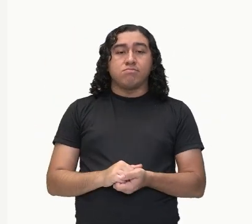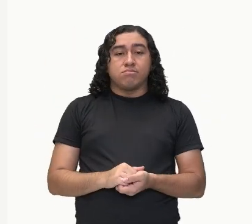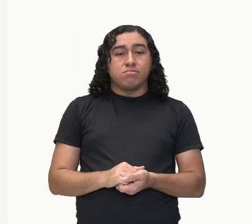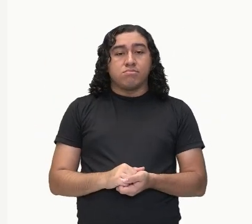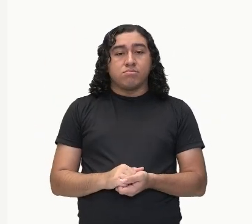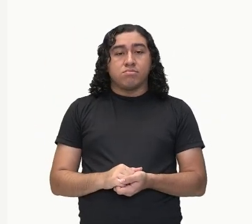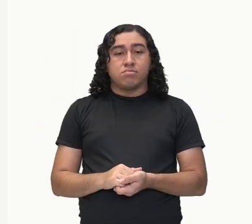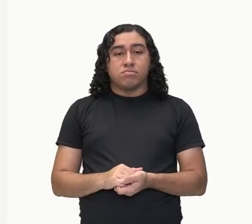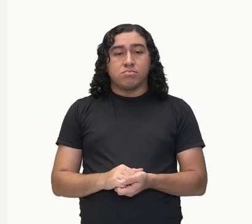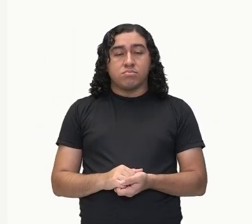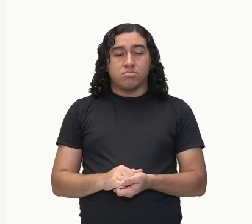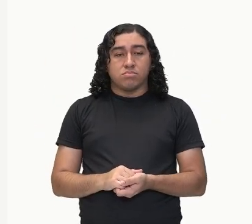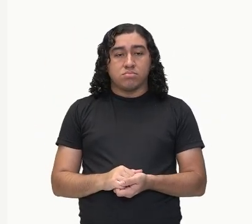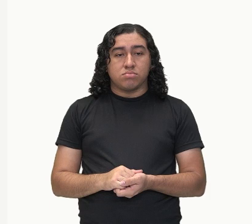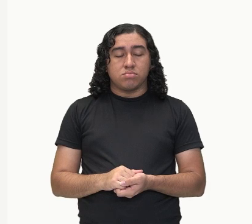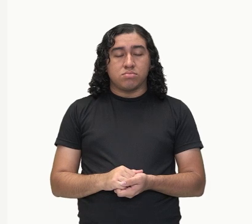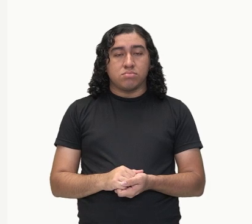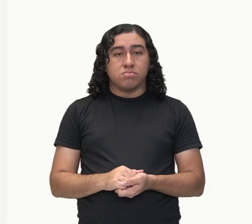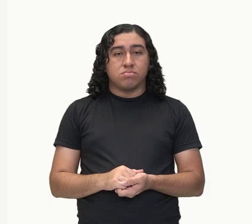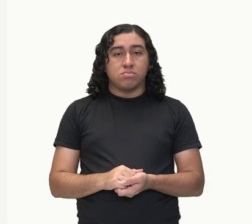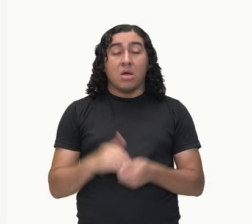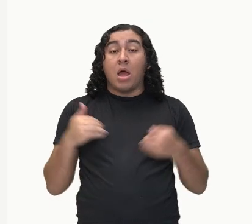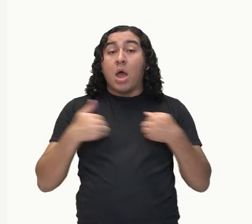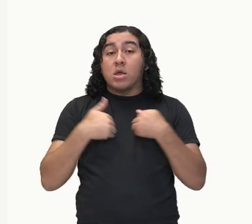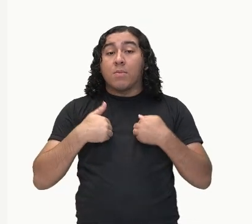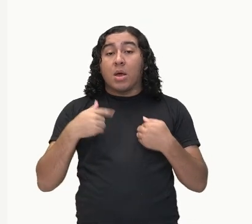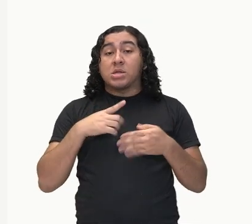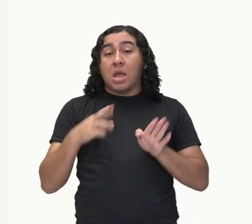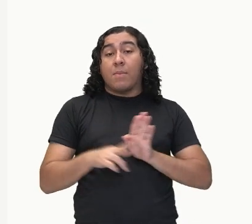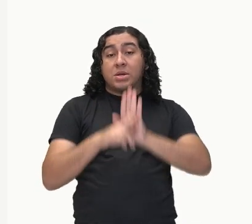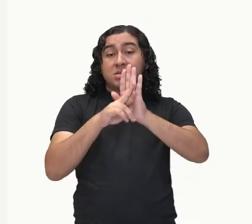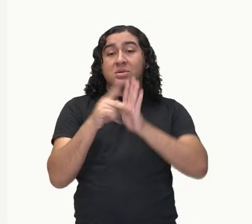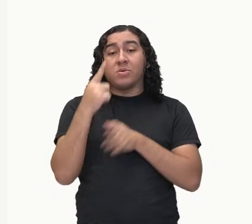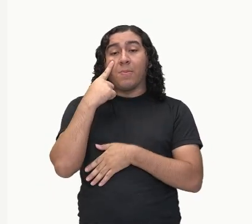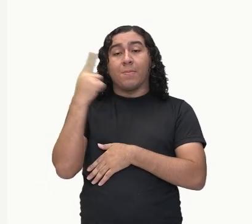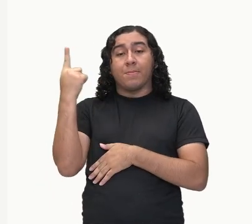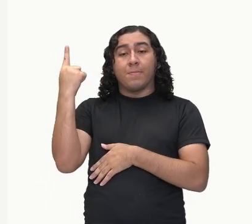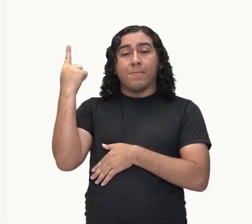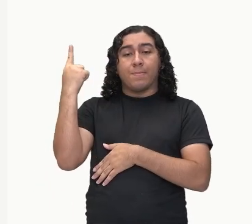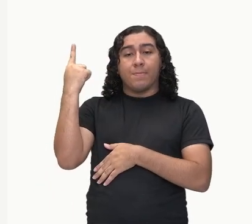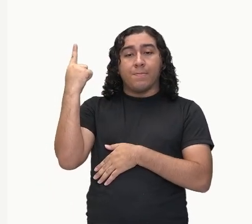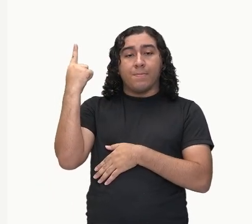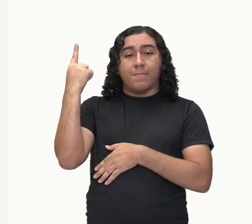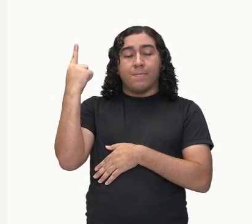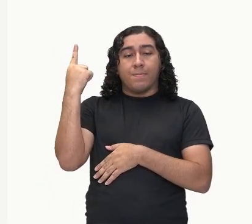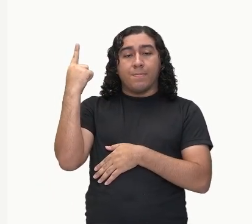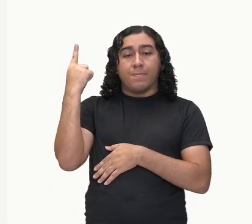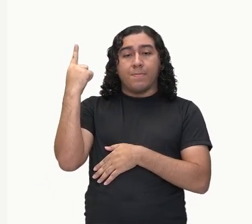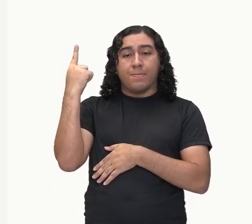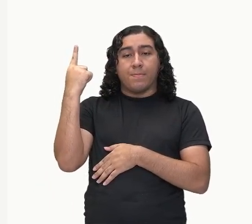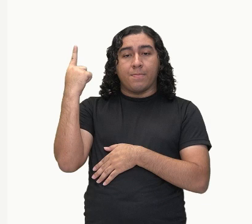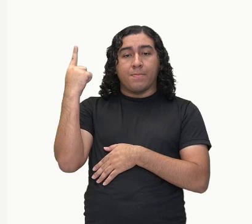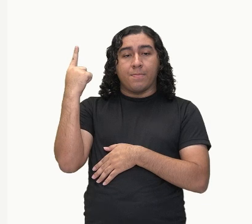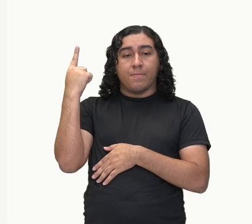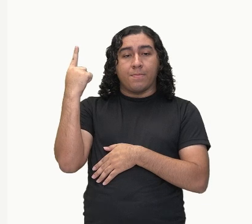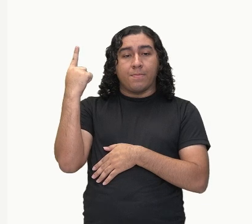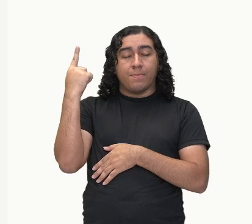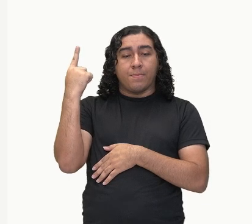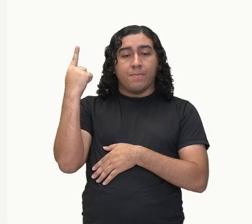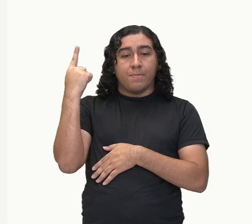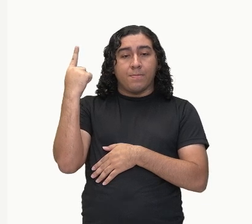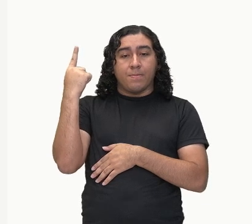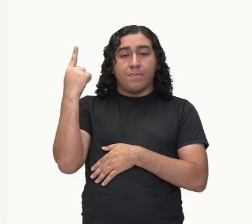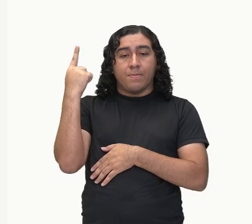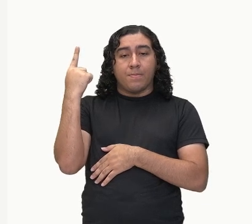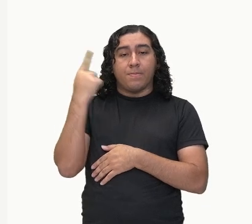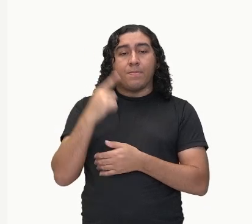e cedros. A fauna, nós vamos ter como representantes os alces, lobos, linces, ursos pardos, raposas, aves